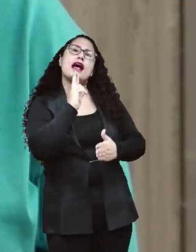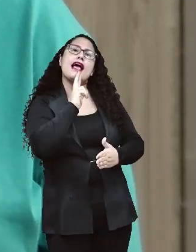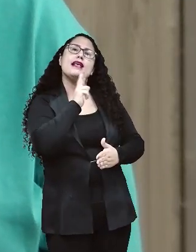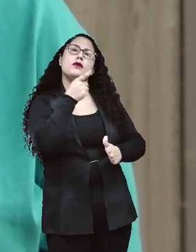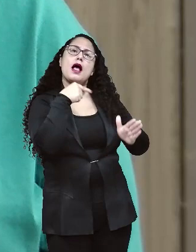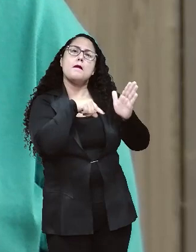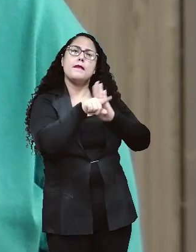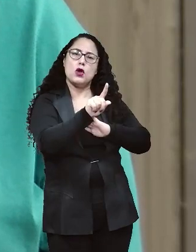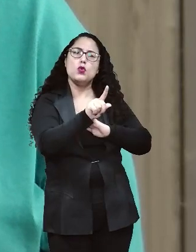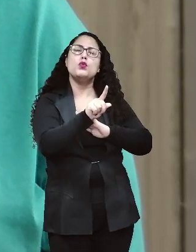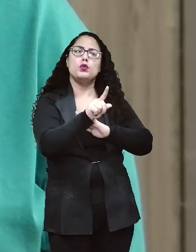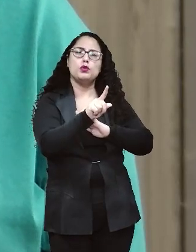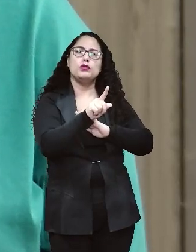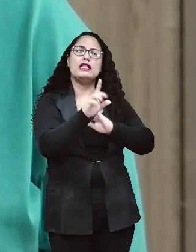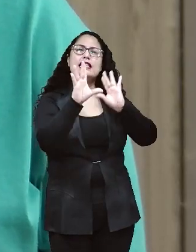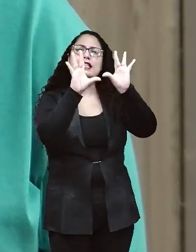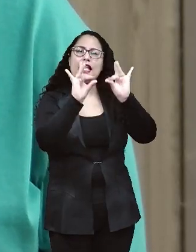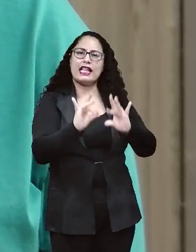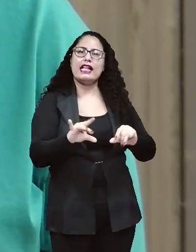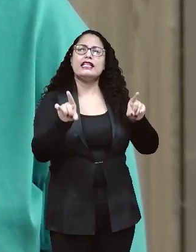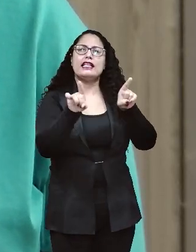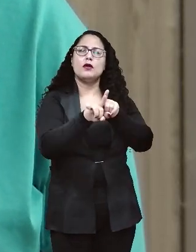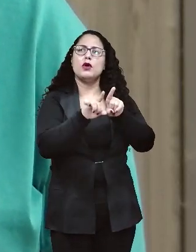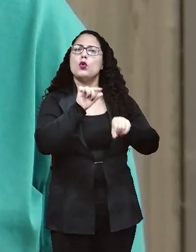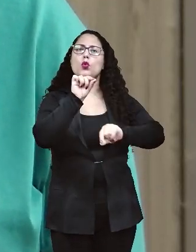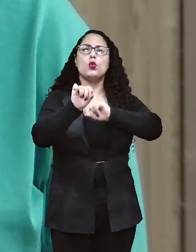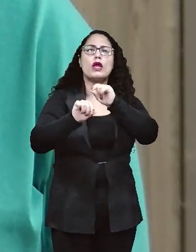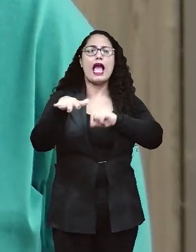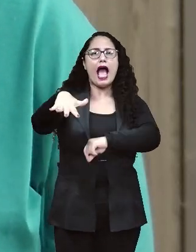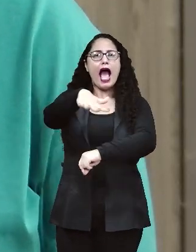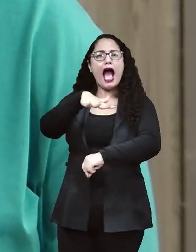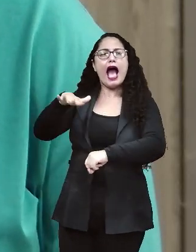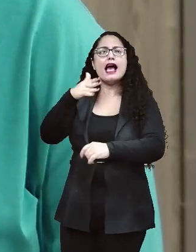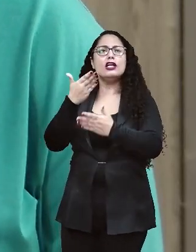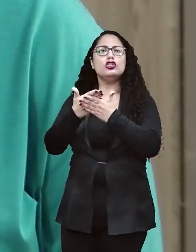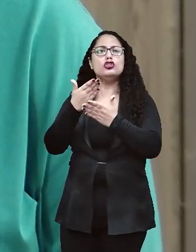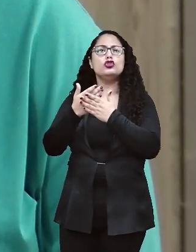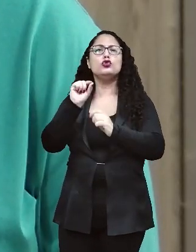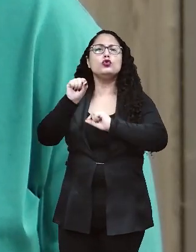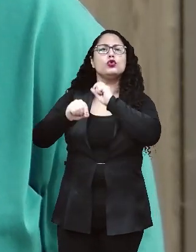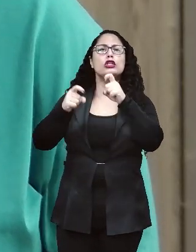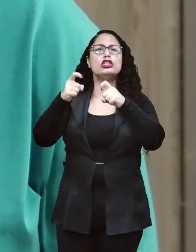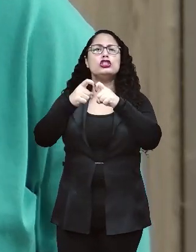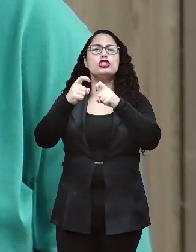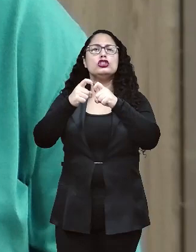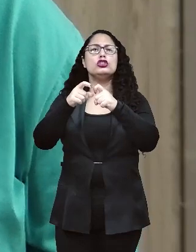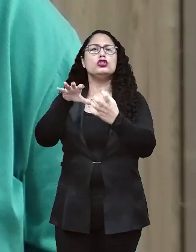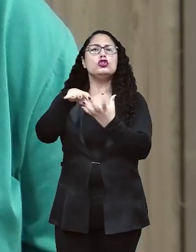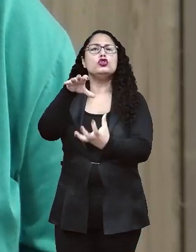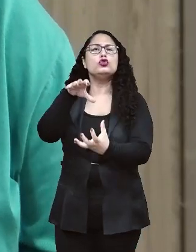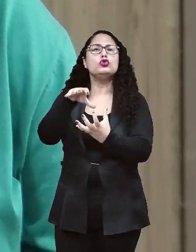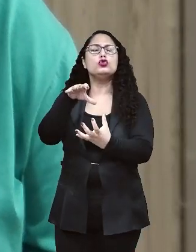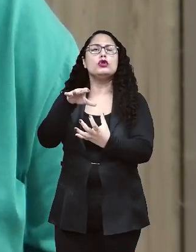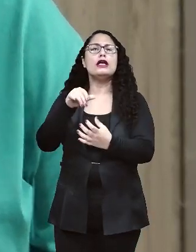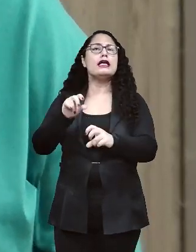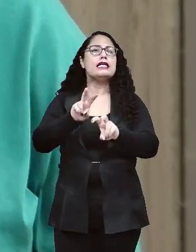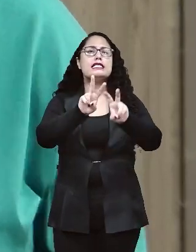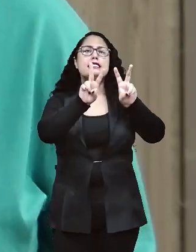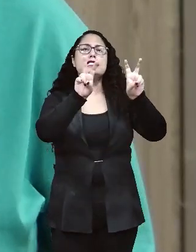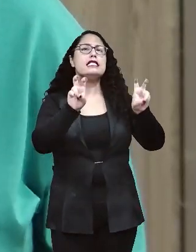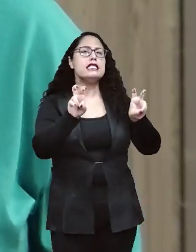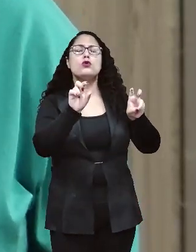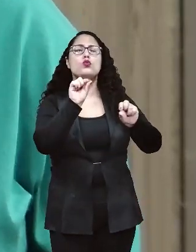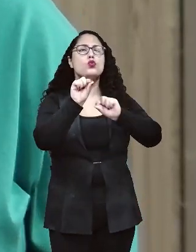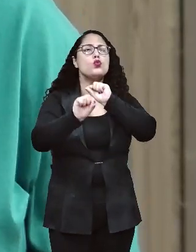pergunta, detalhando também o que é a sua área de estudo, gerontologia, para quem não conhece esses termos, e